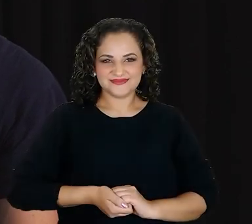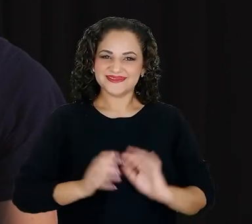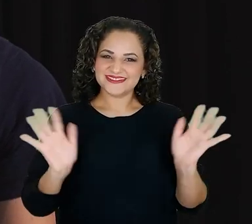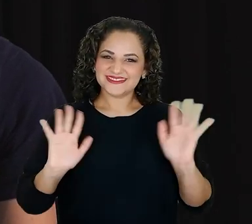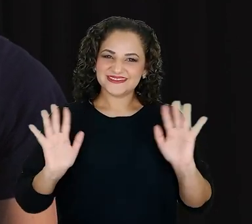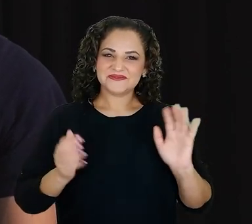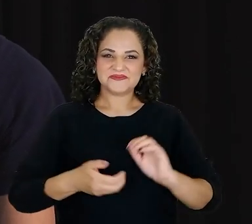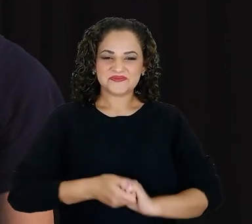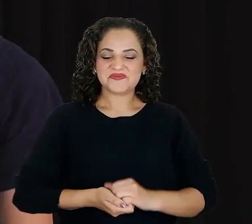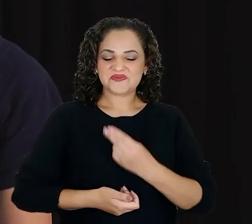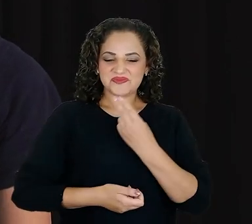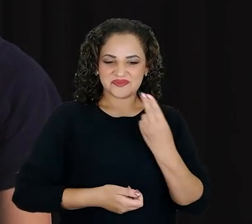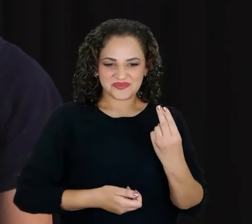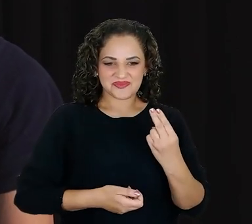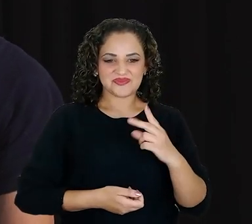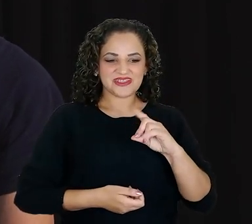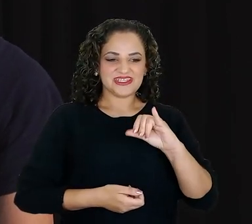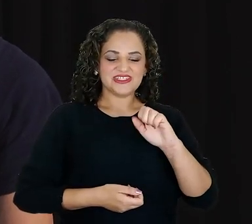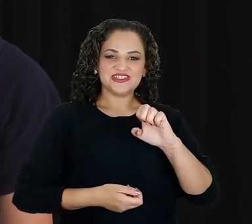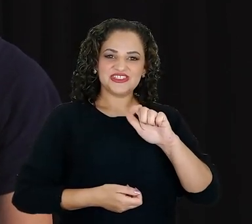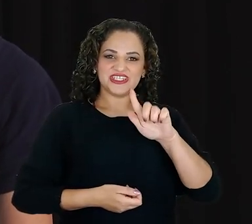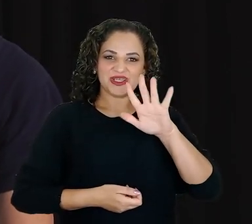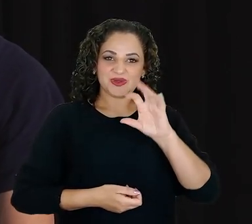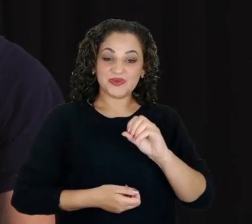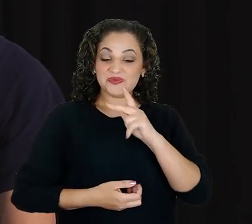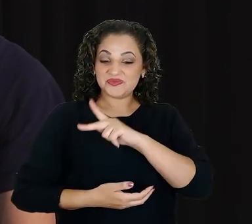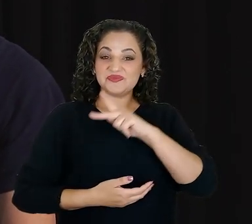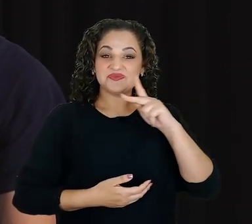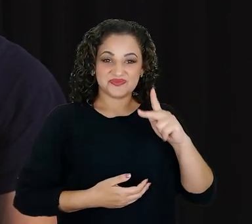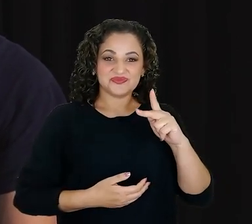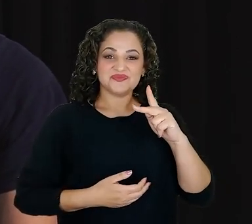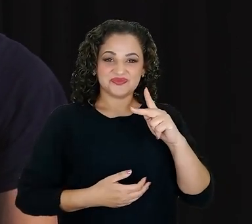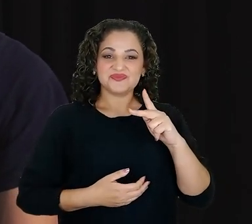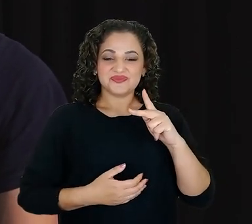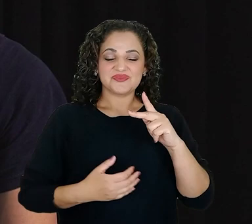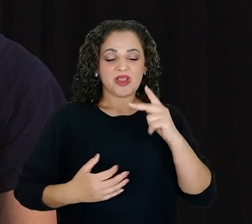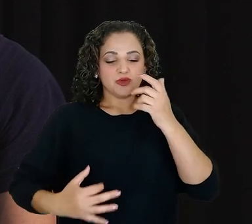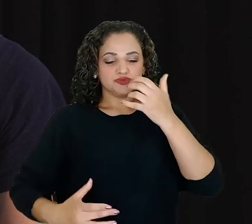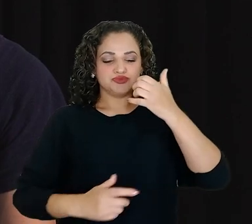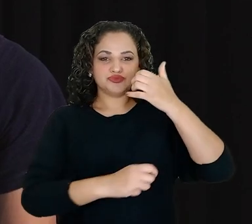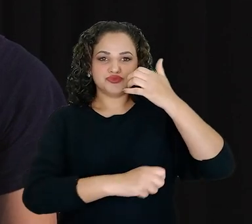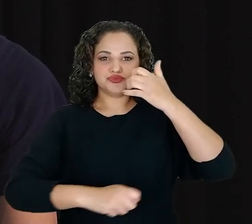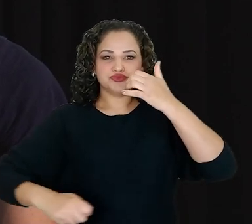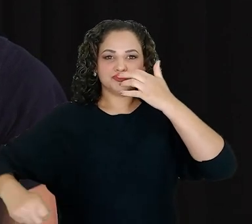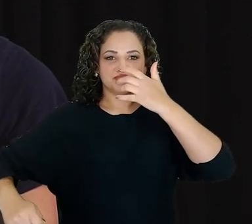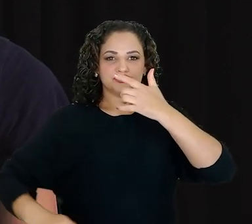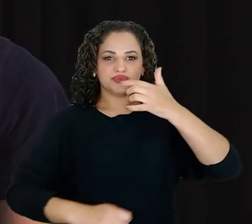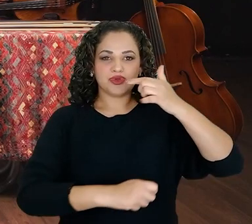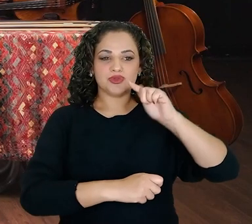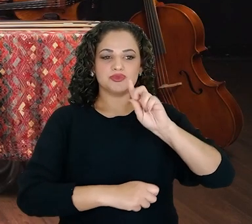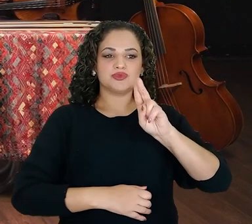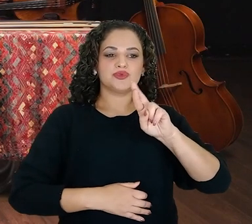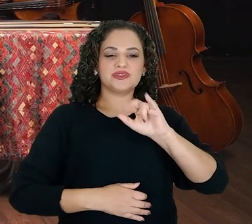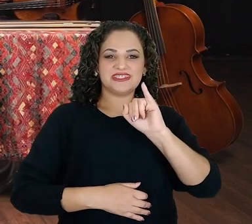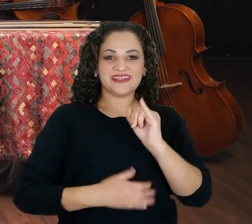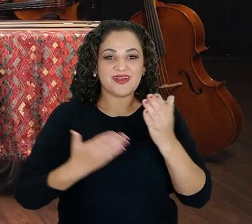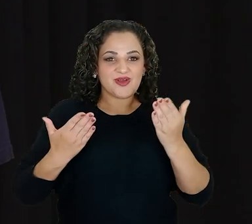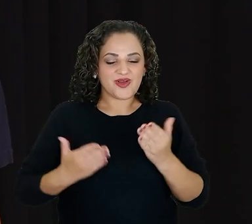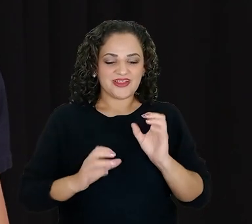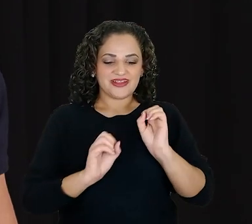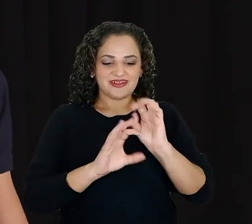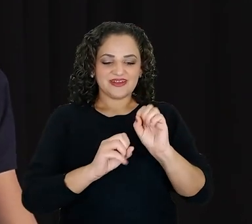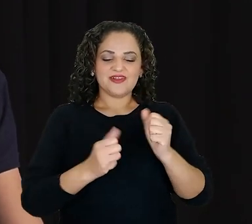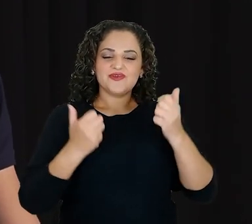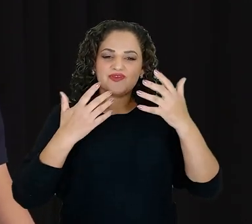Oi gente meu nome é Diego Alves sou professor de violoncelo do guri e nessa aula eu vou falar para vocês de cordas friccionadas